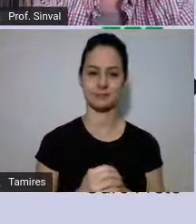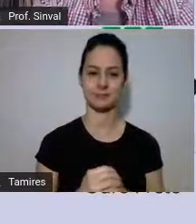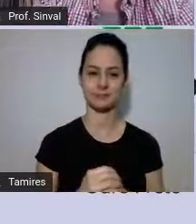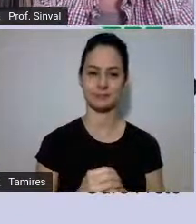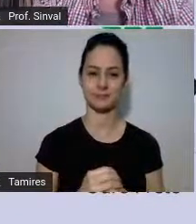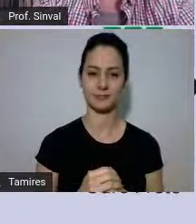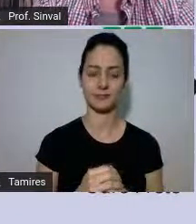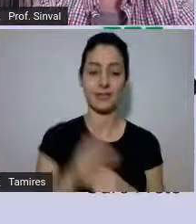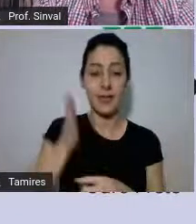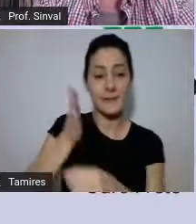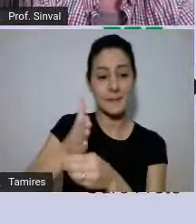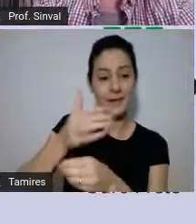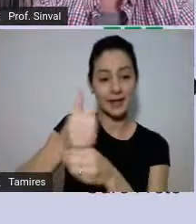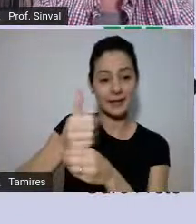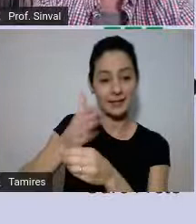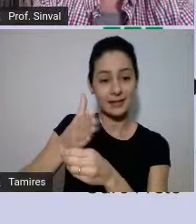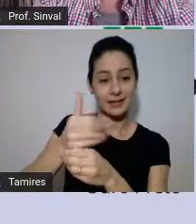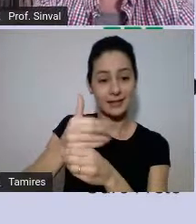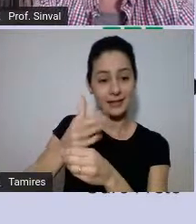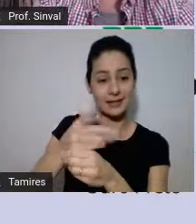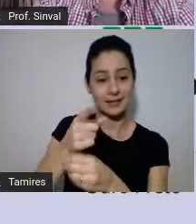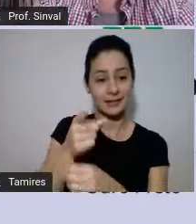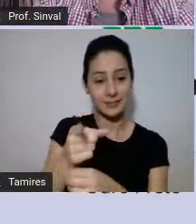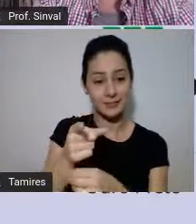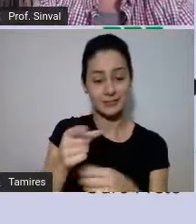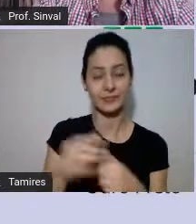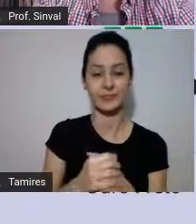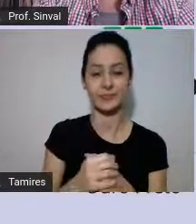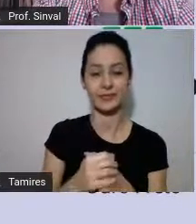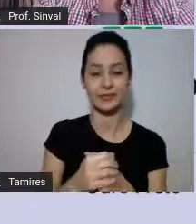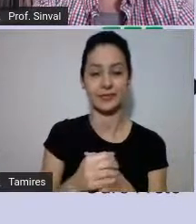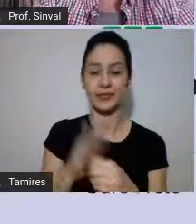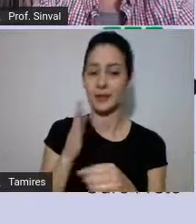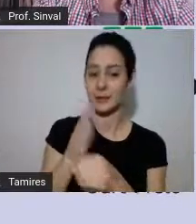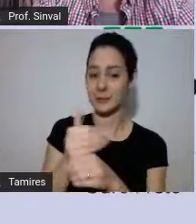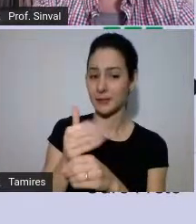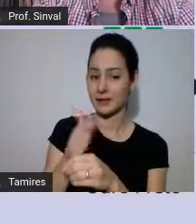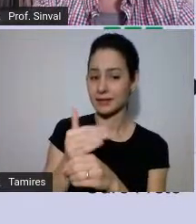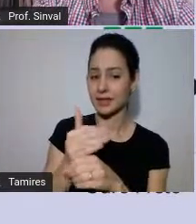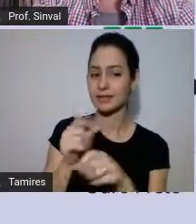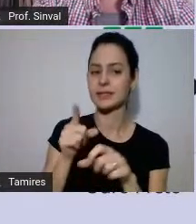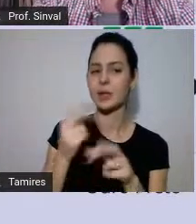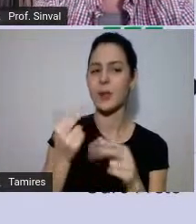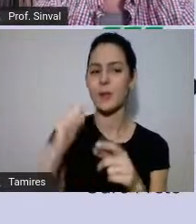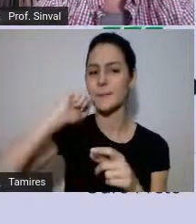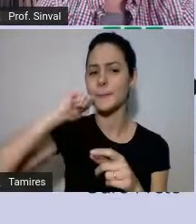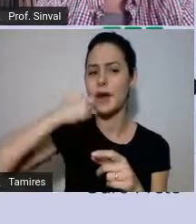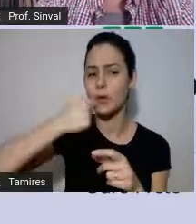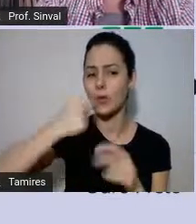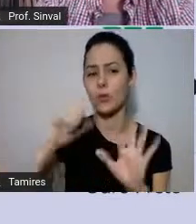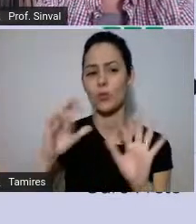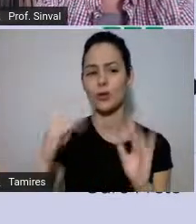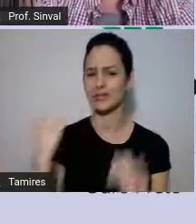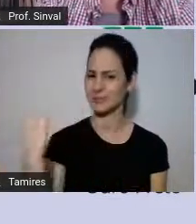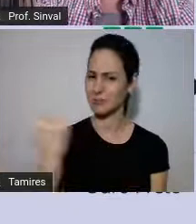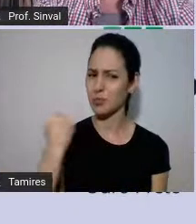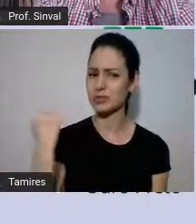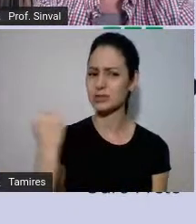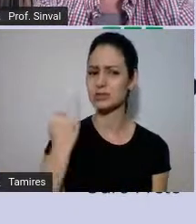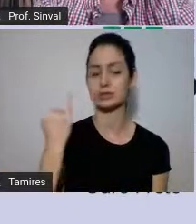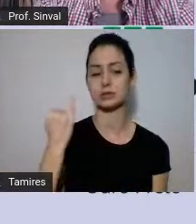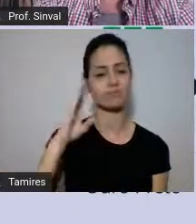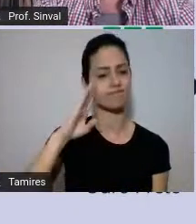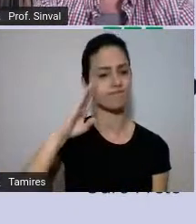A batata, ele vai reconhecer como um alimento também, um pão da terra, importante para todos, mas principalmente